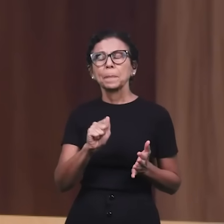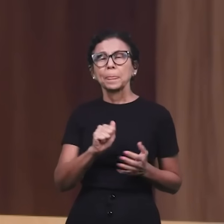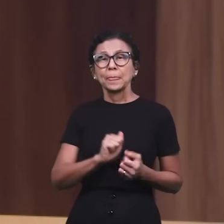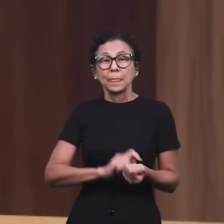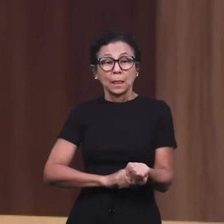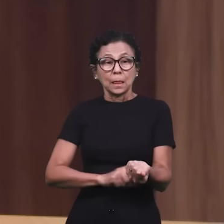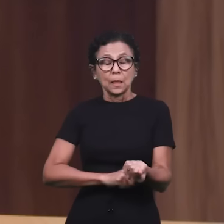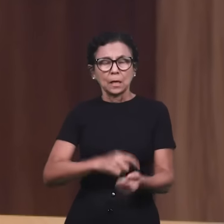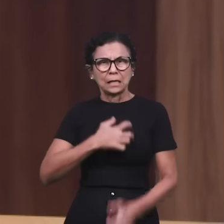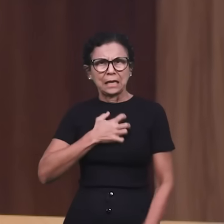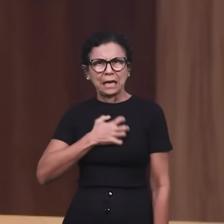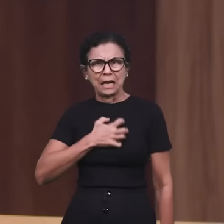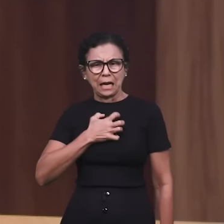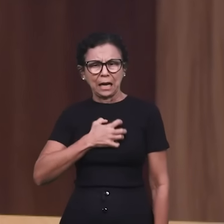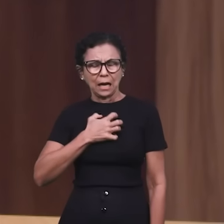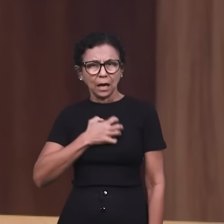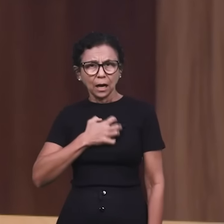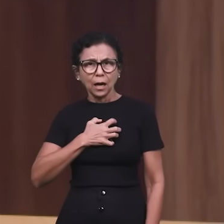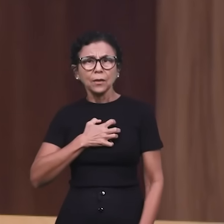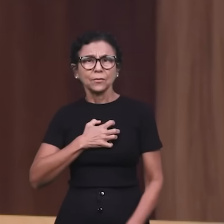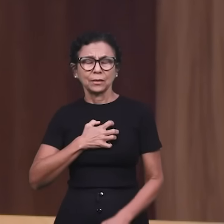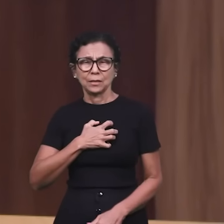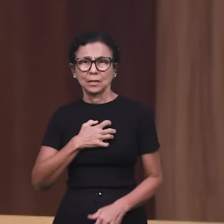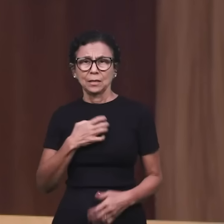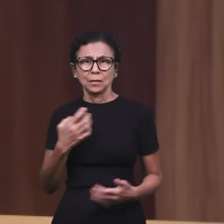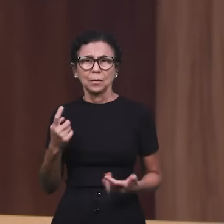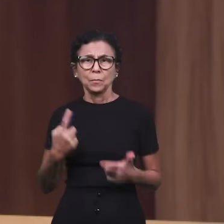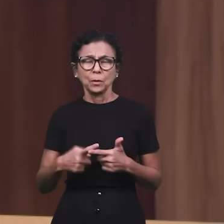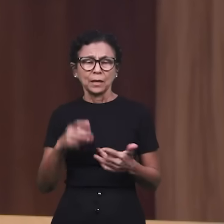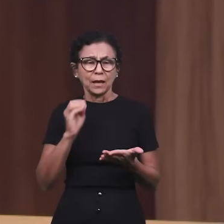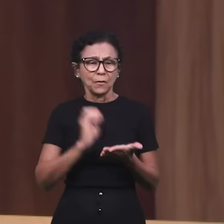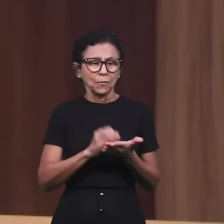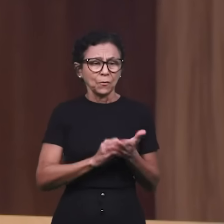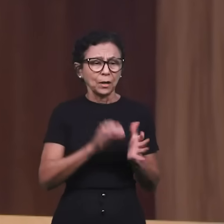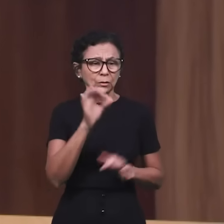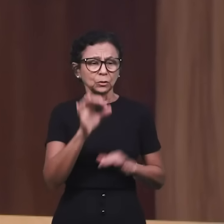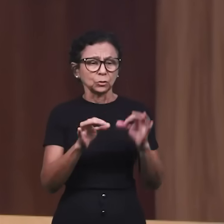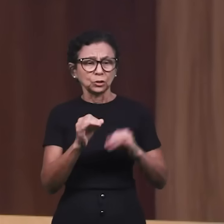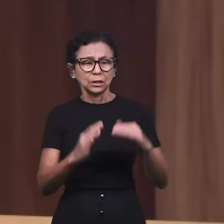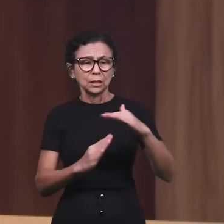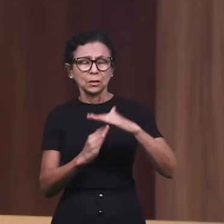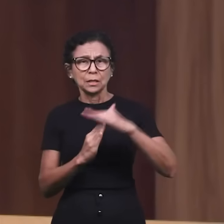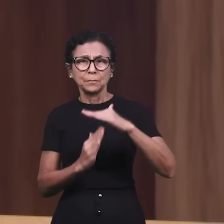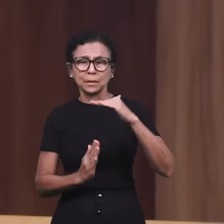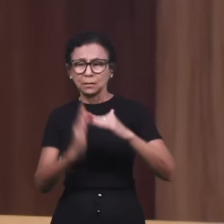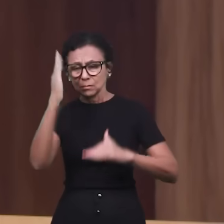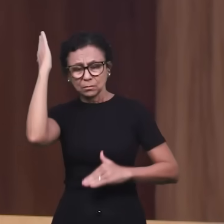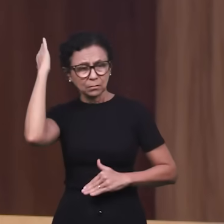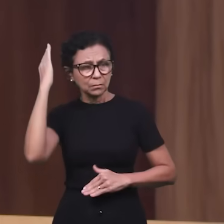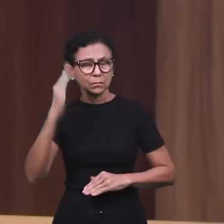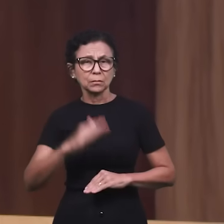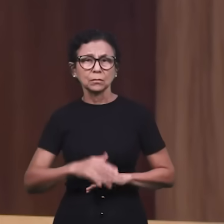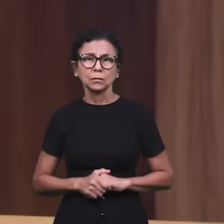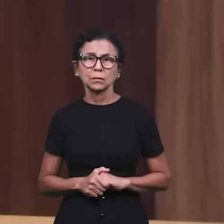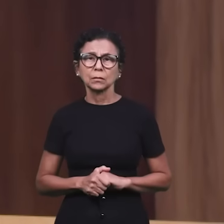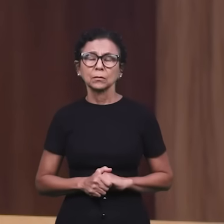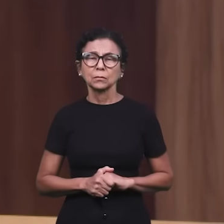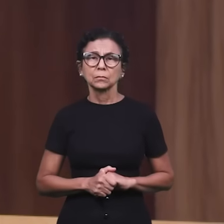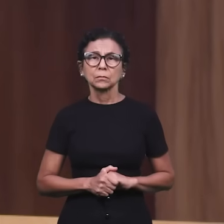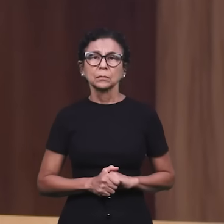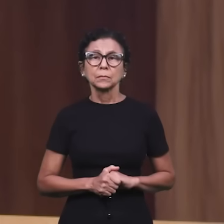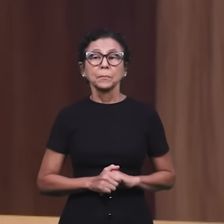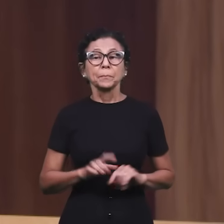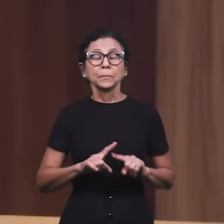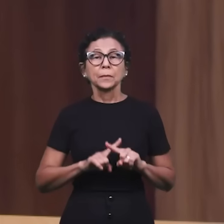uma inconformidade com alguma injustiça, com alguma coisa que passou do limite. Então, o que está sendo abordado